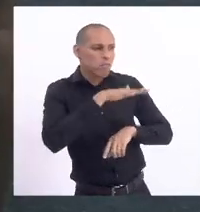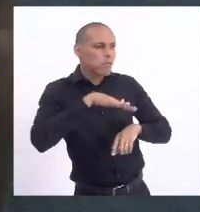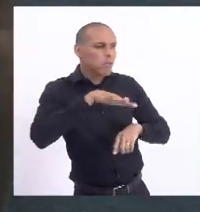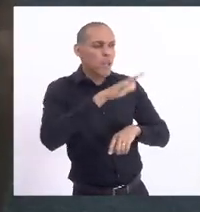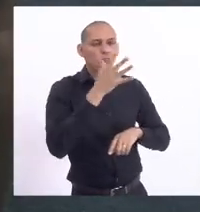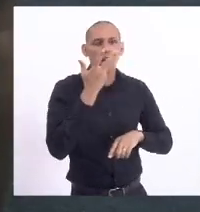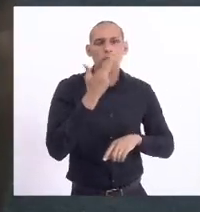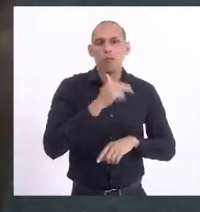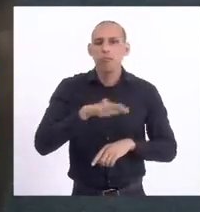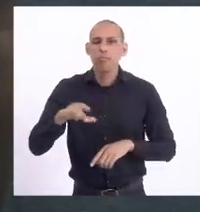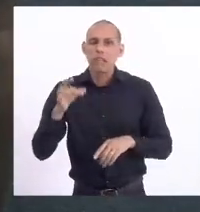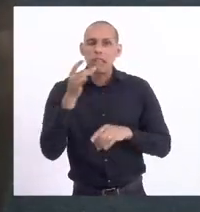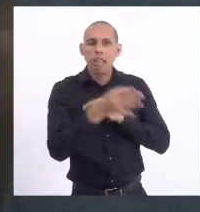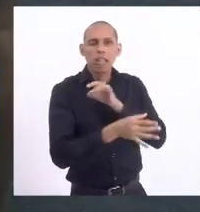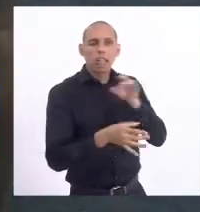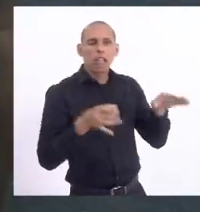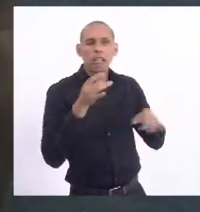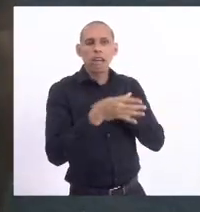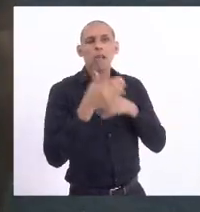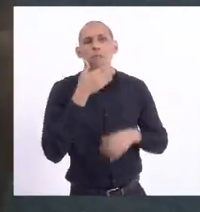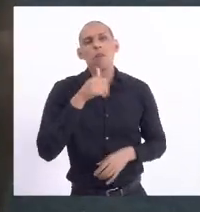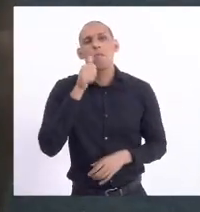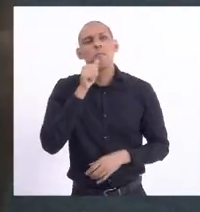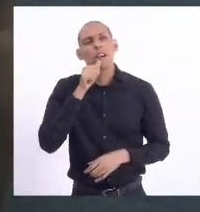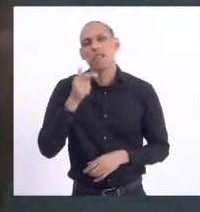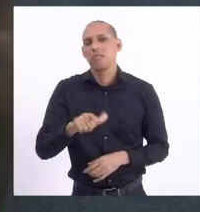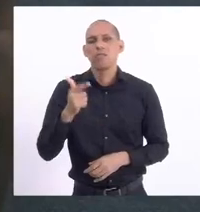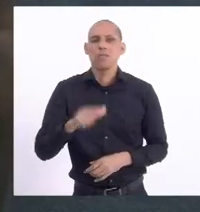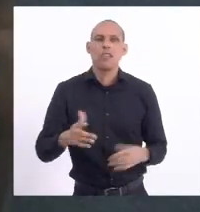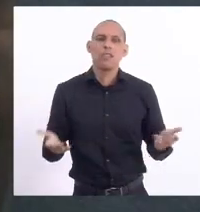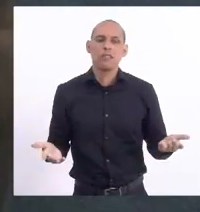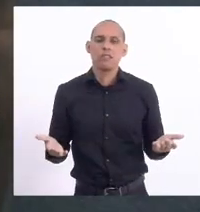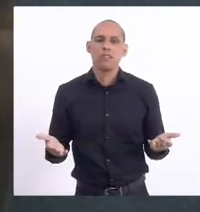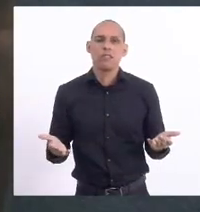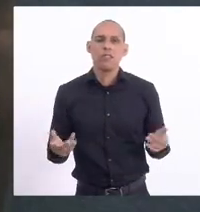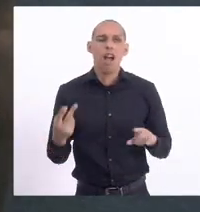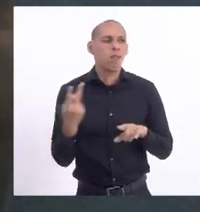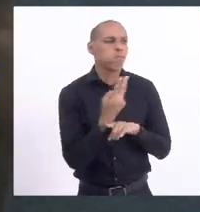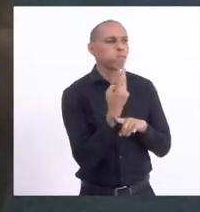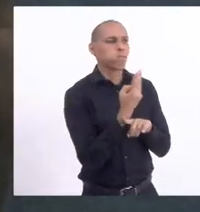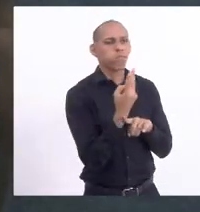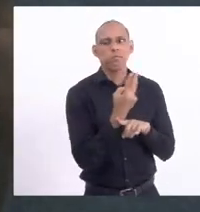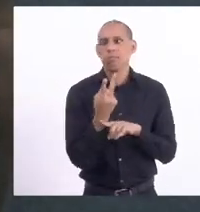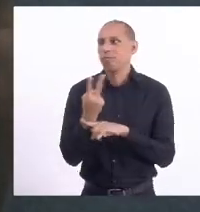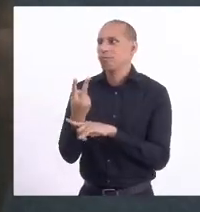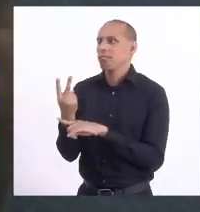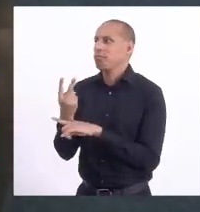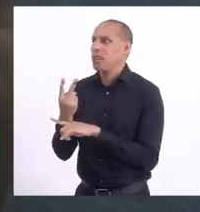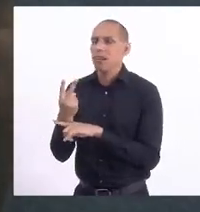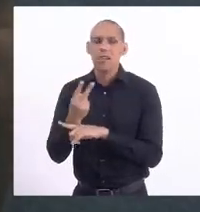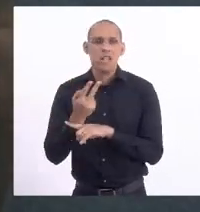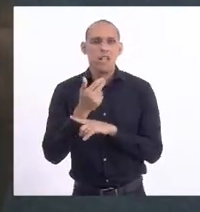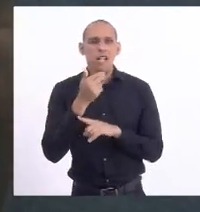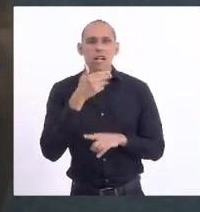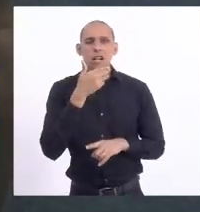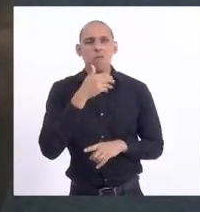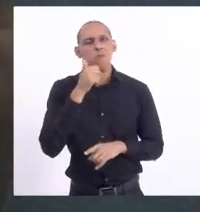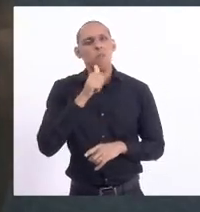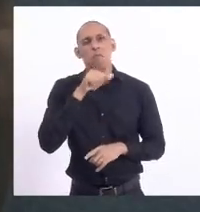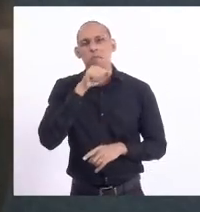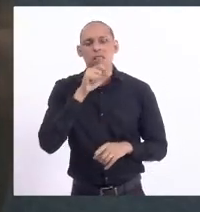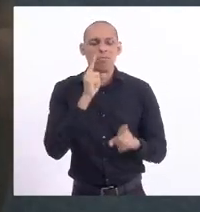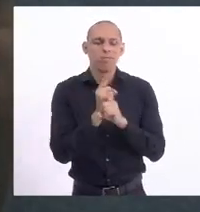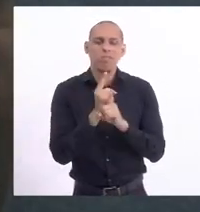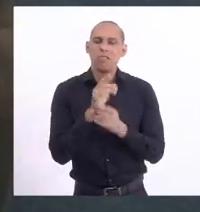estão abandonadas, estão sem os seus pais. Estão procurando os pais dessas crianças e não está